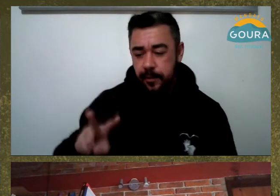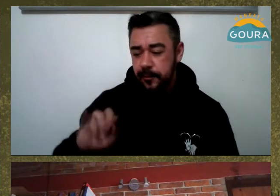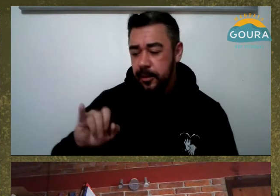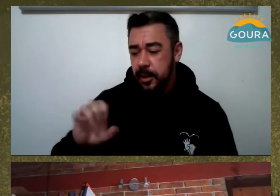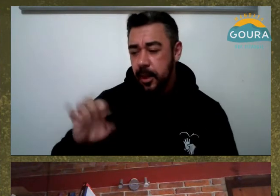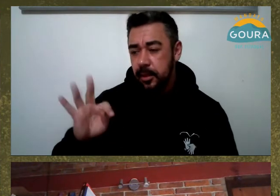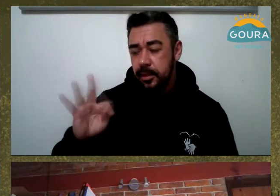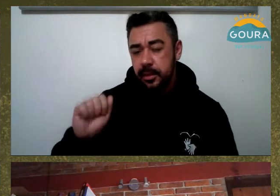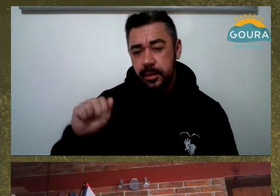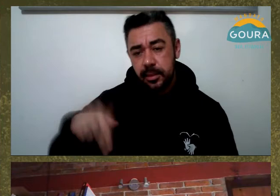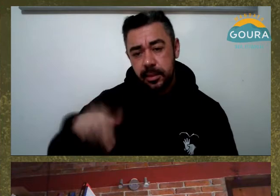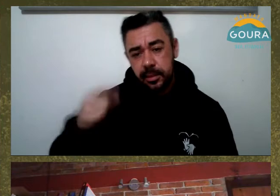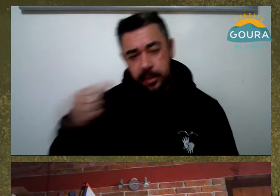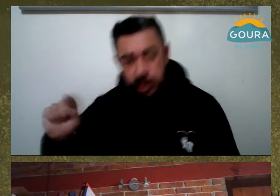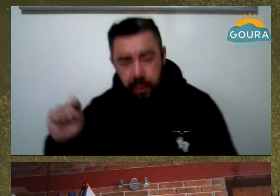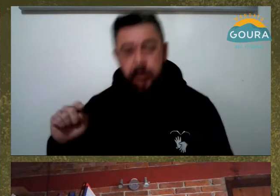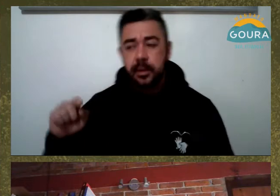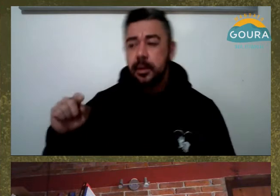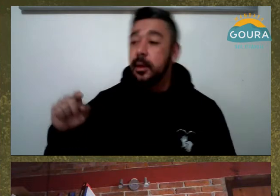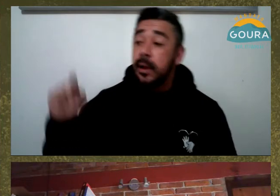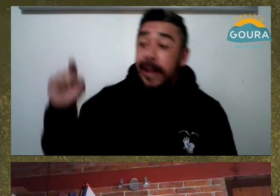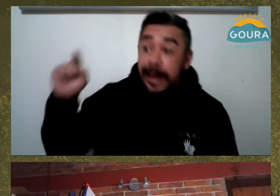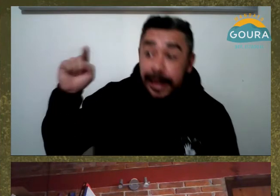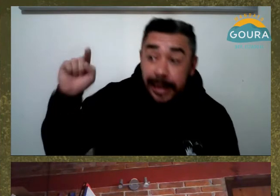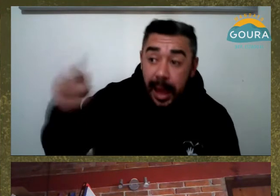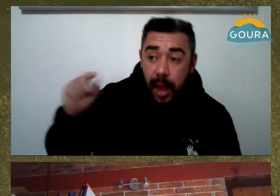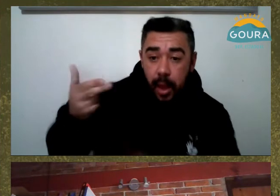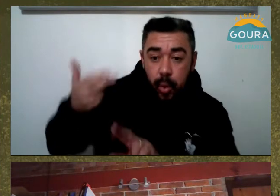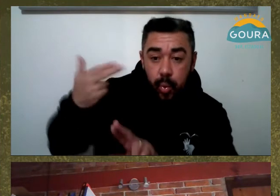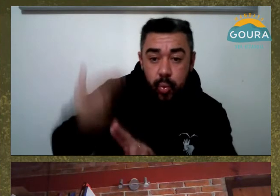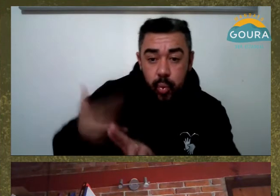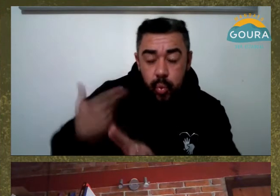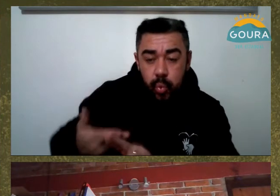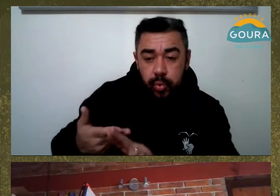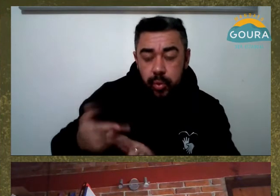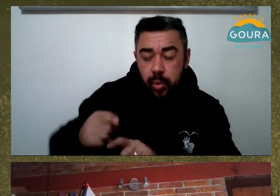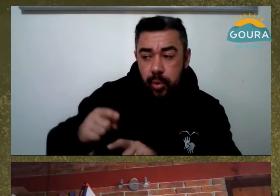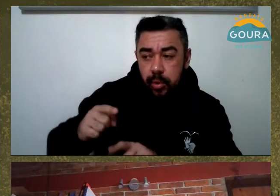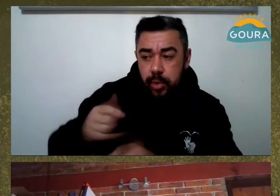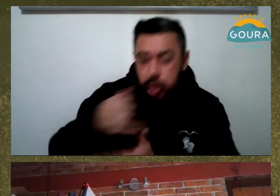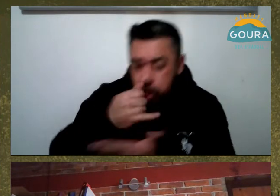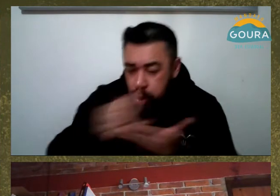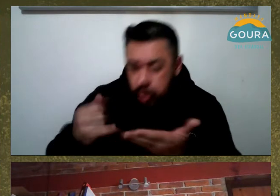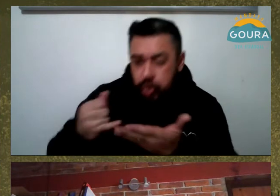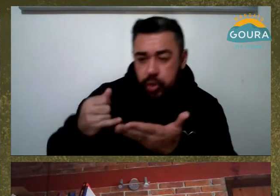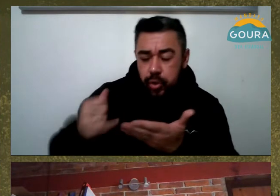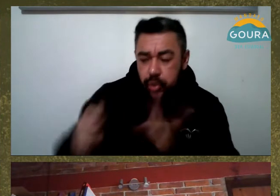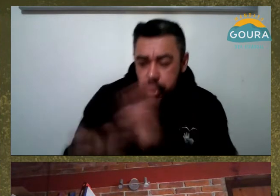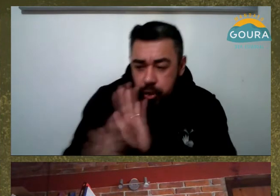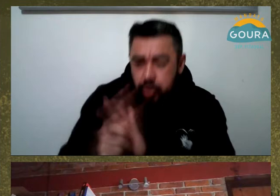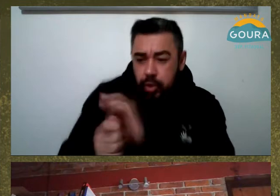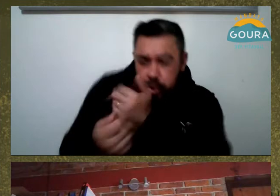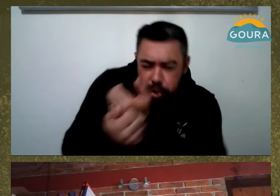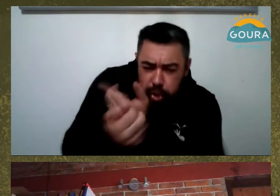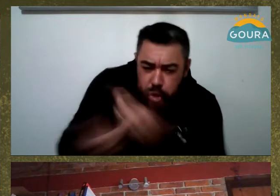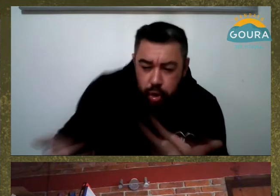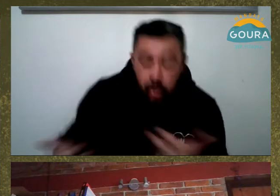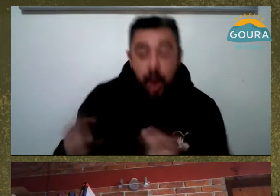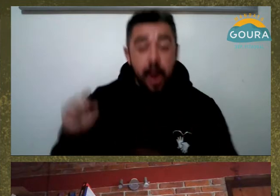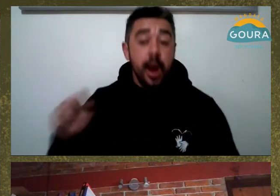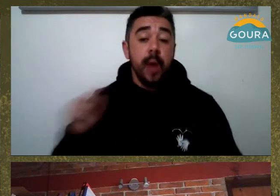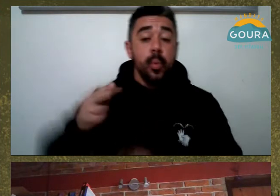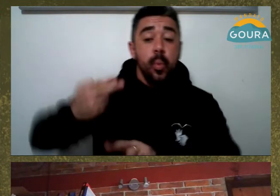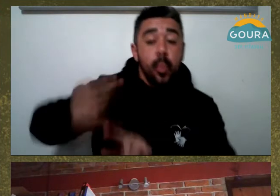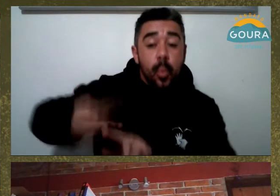era, eu diria, não só tolerado, mas mesmo incentivado, no sentido